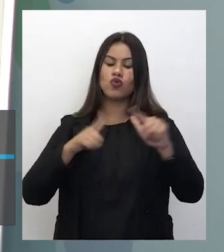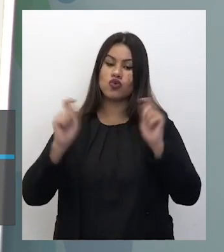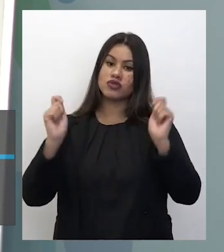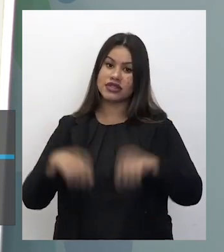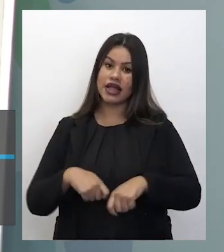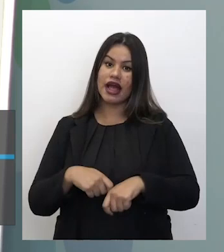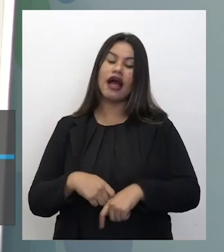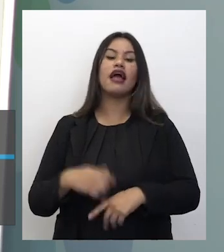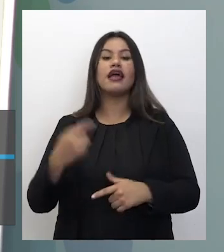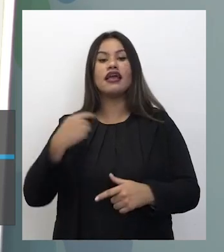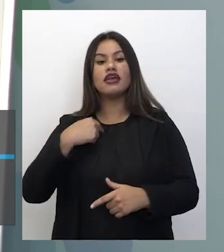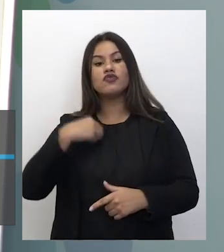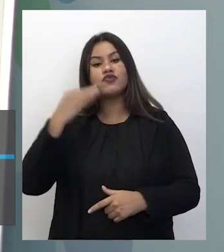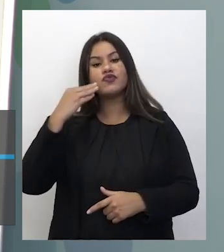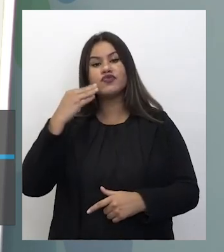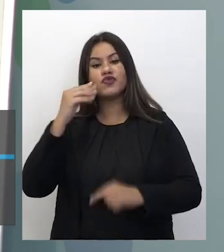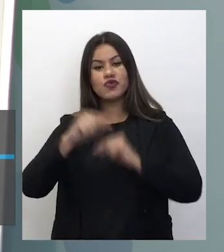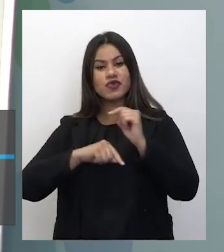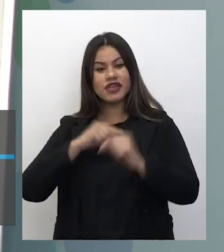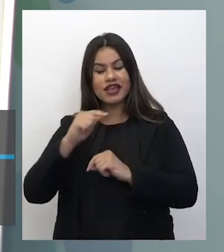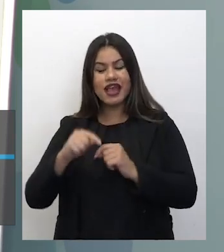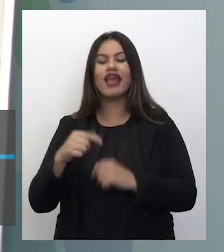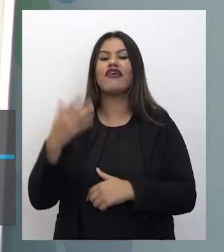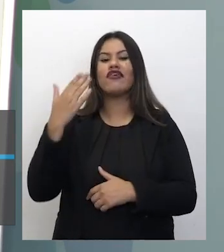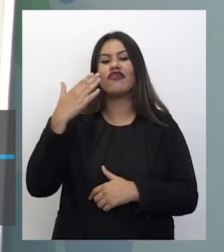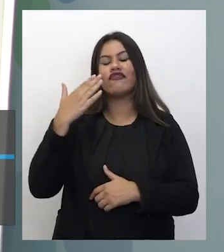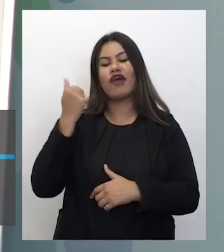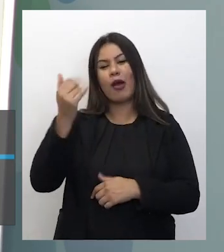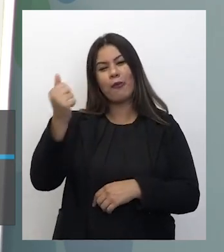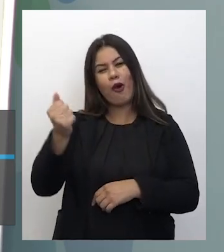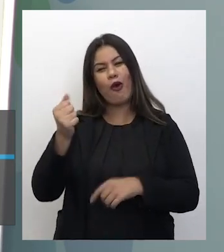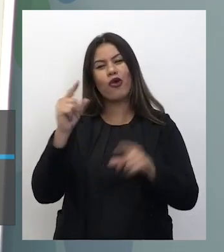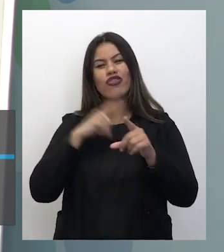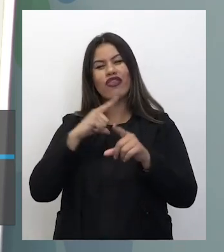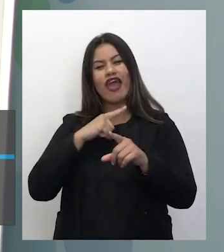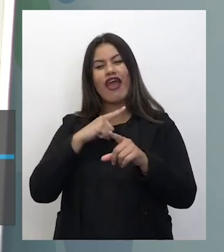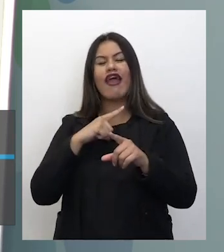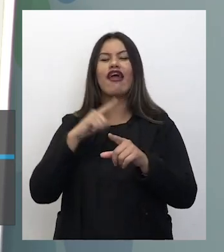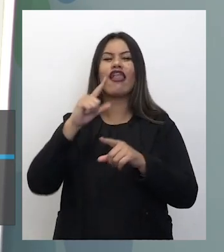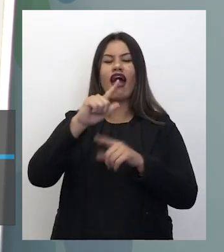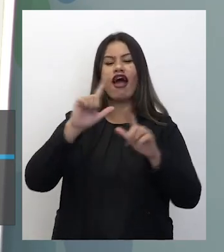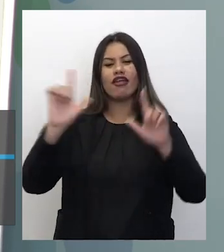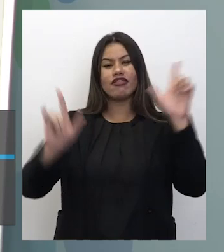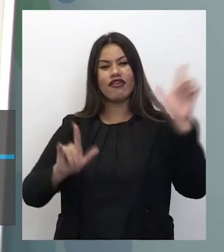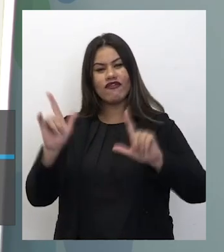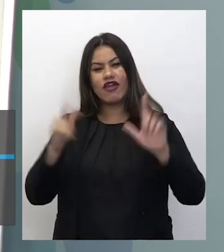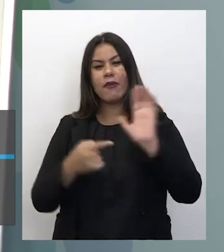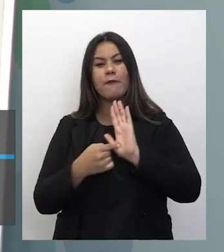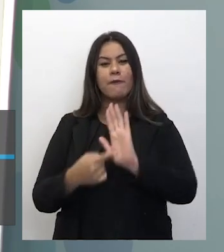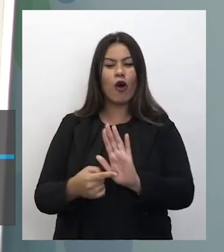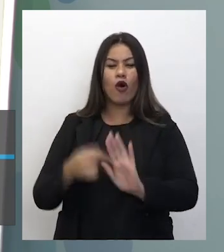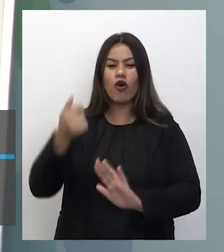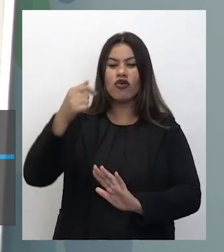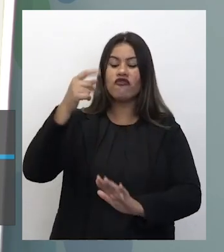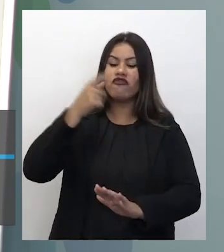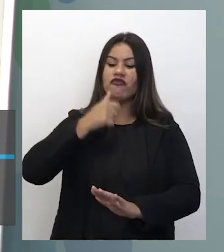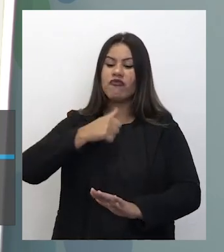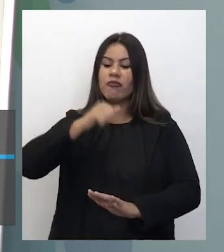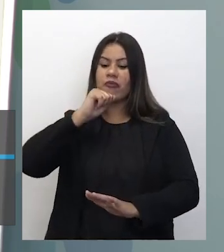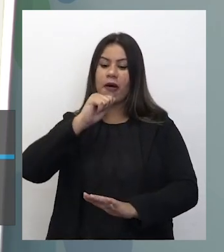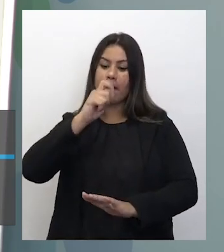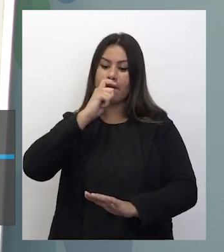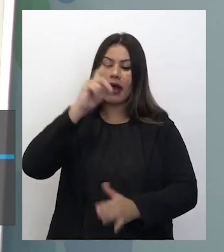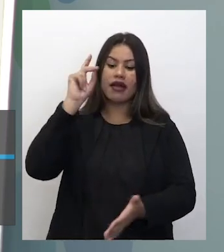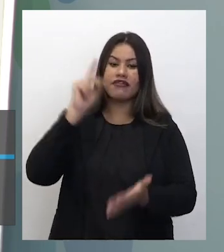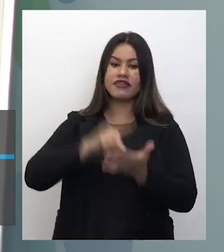trazer essa justamente por causa que é famoso, né? A gente conhece dos programas aí que fazem sobre teste de DNA, quem já assistiu